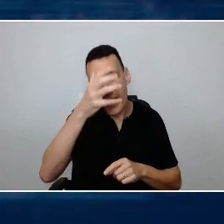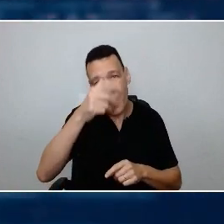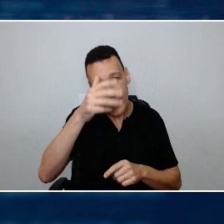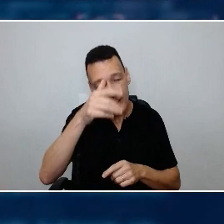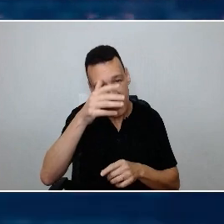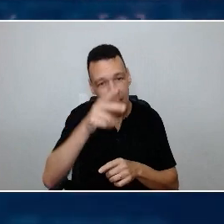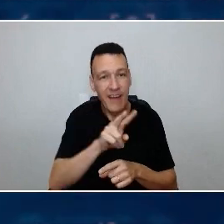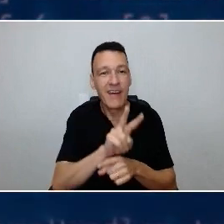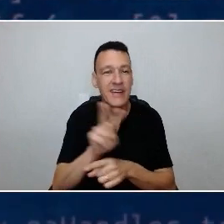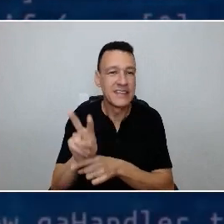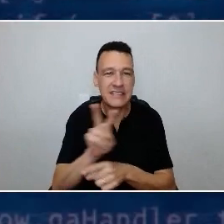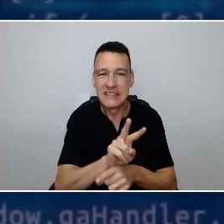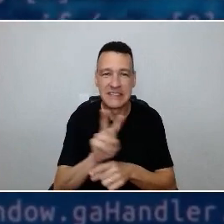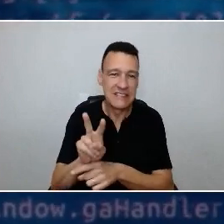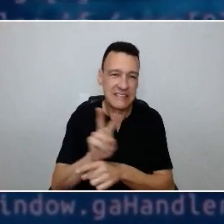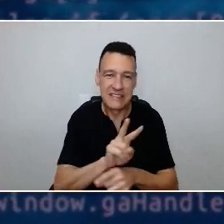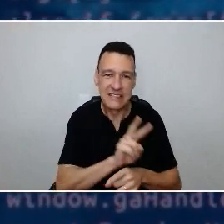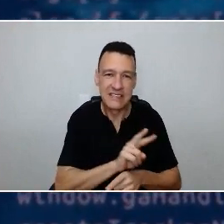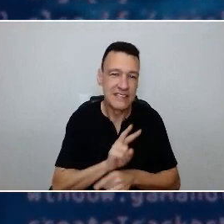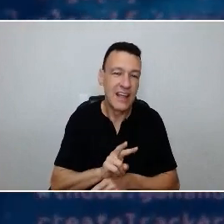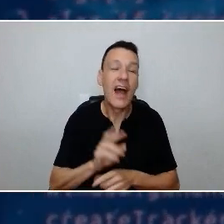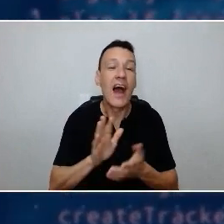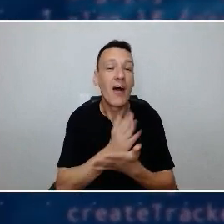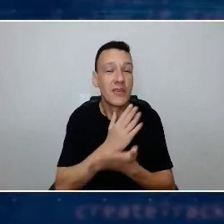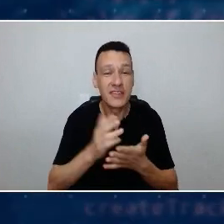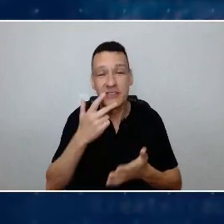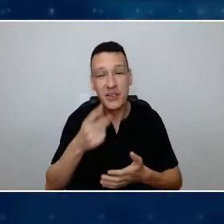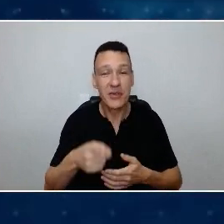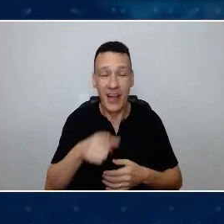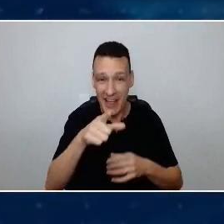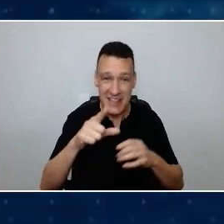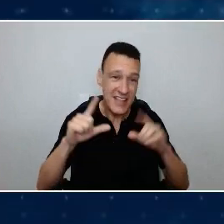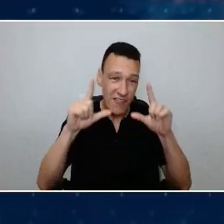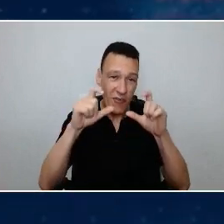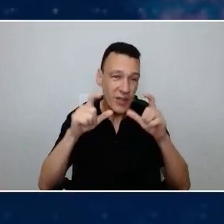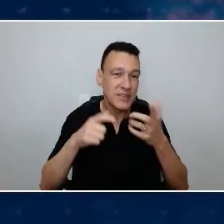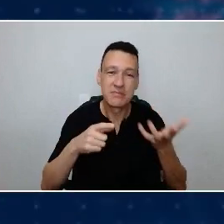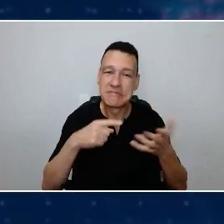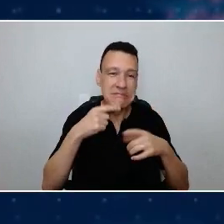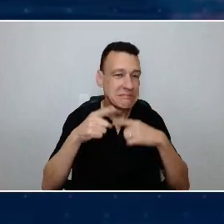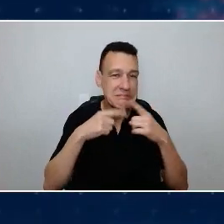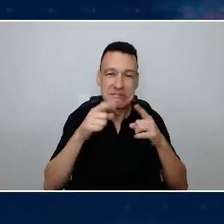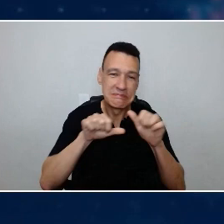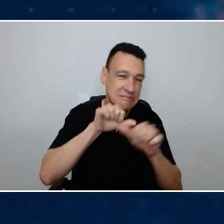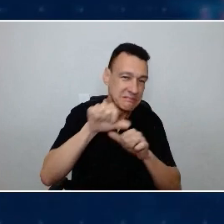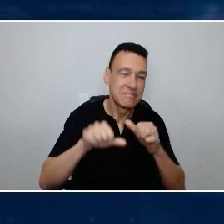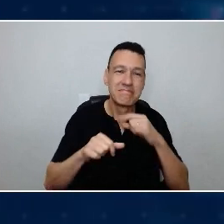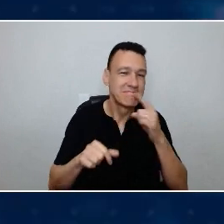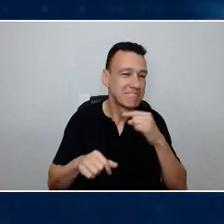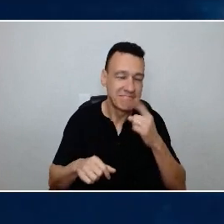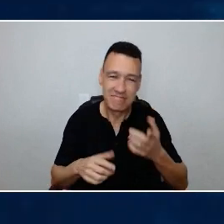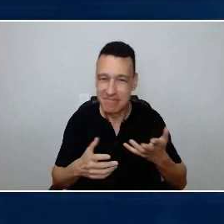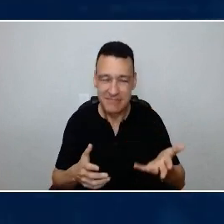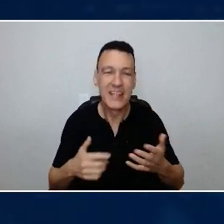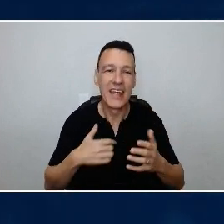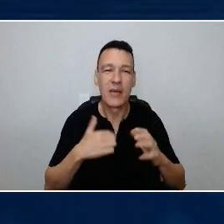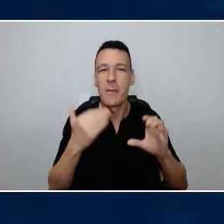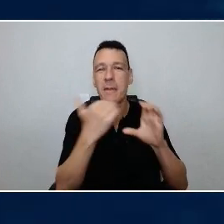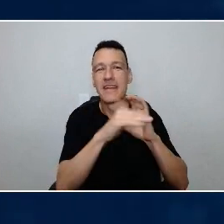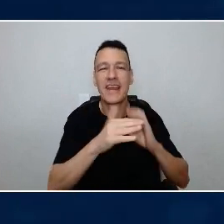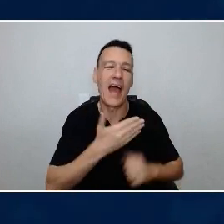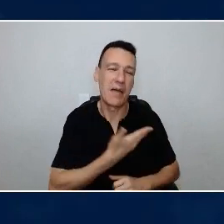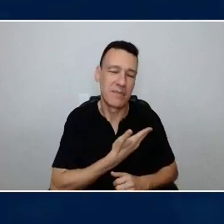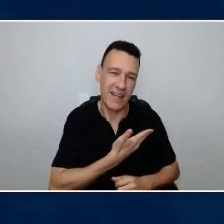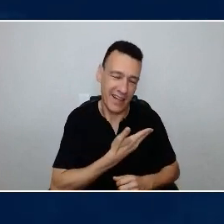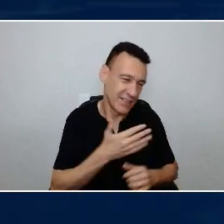que não existe tratamento nessa foto é eu mandei isso aqui para uma amiga e barra colega de trabalho e